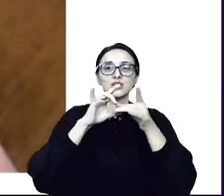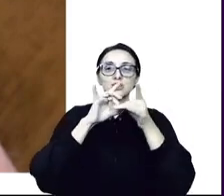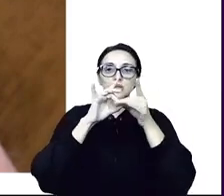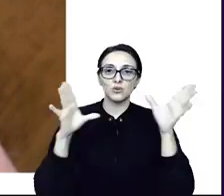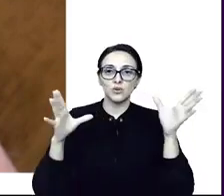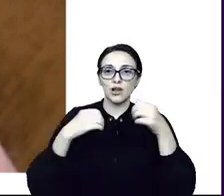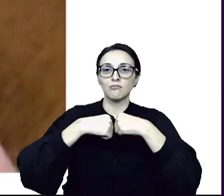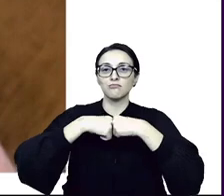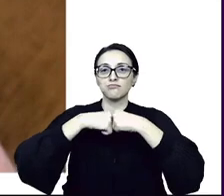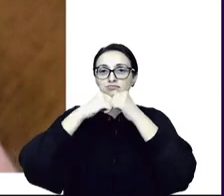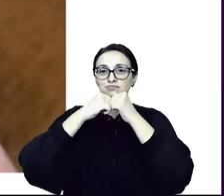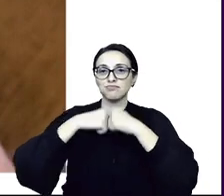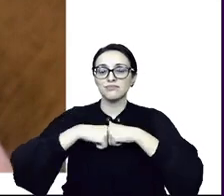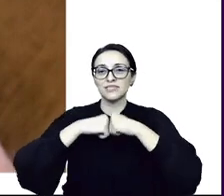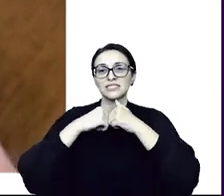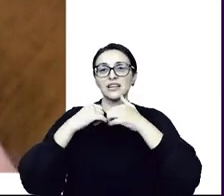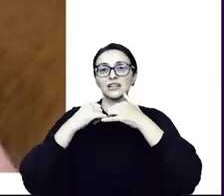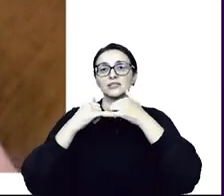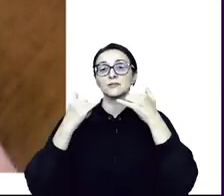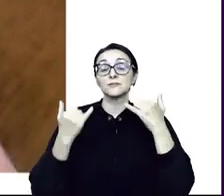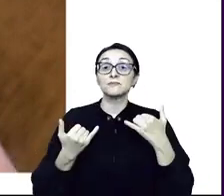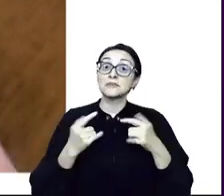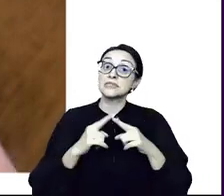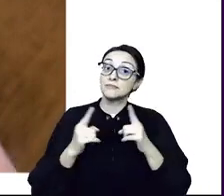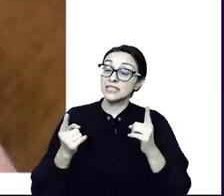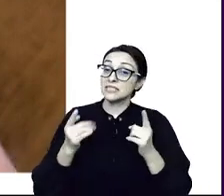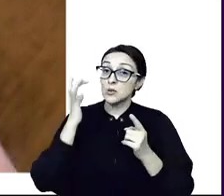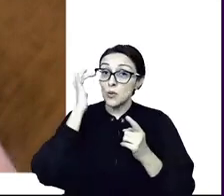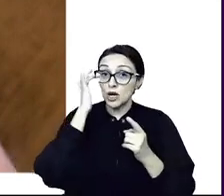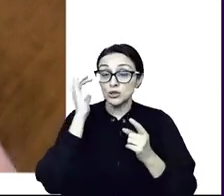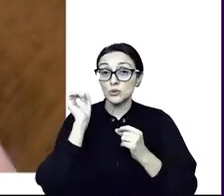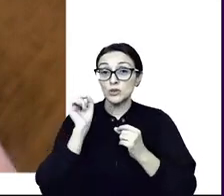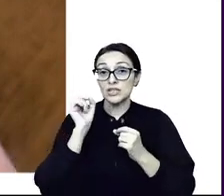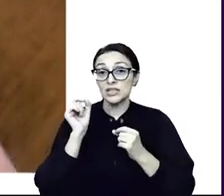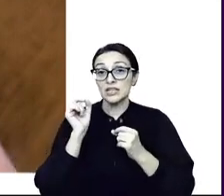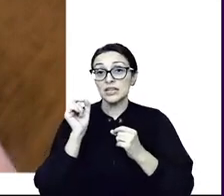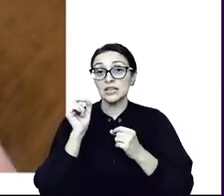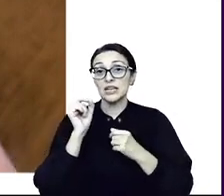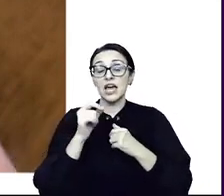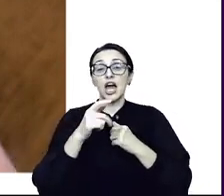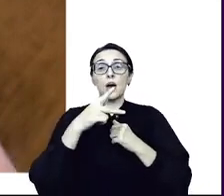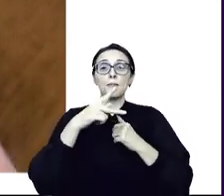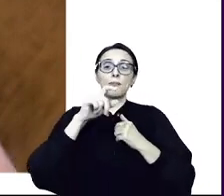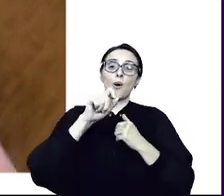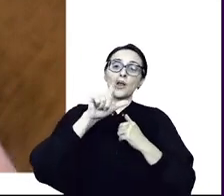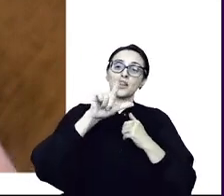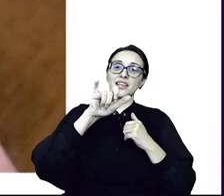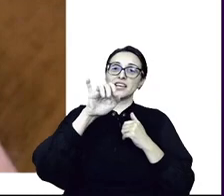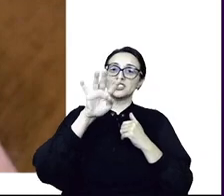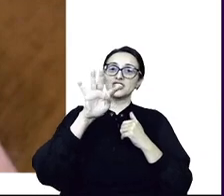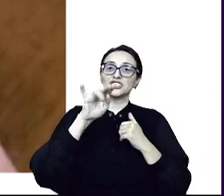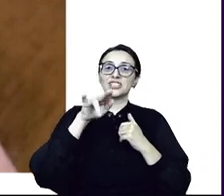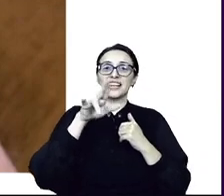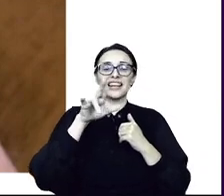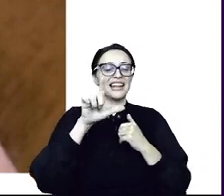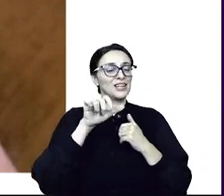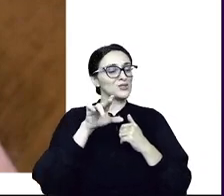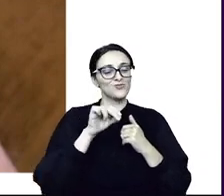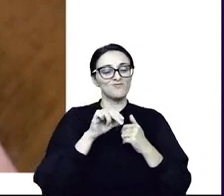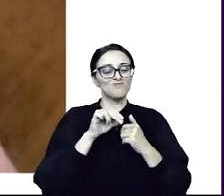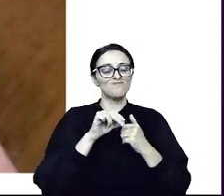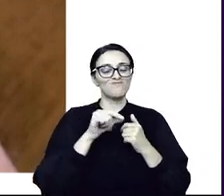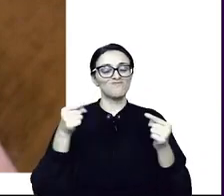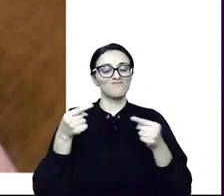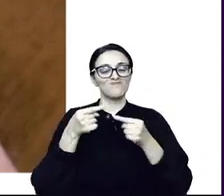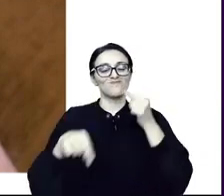à formação de linha de radiolucência. É que eu acho que as em polietileno, para esse tipo de deformidade, acho que não vão satisfazer